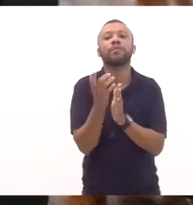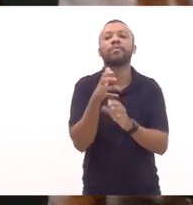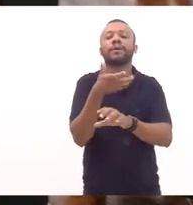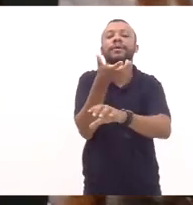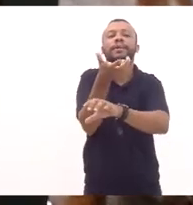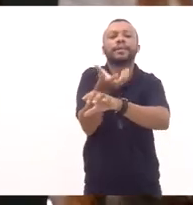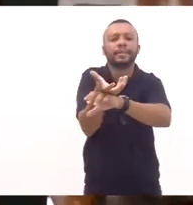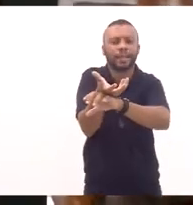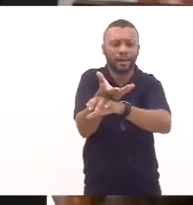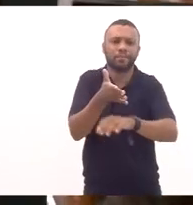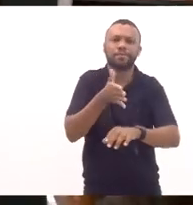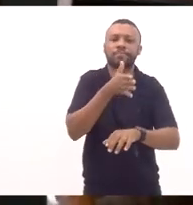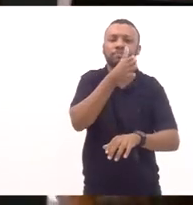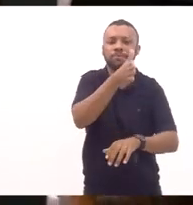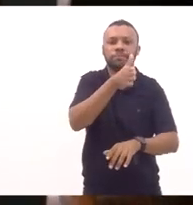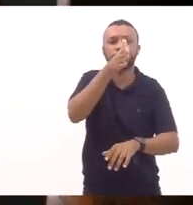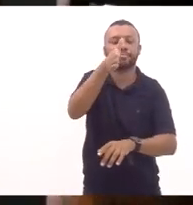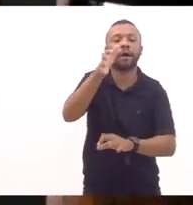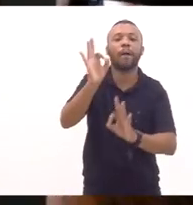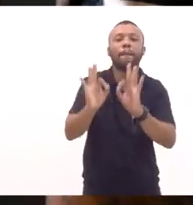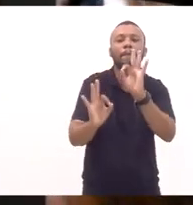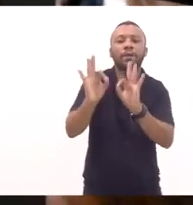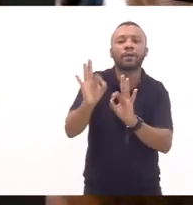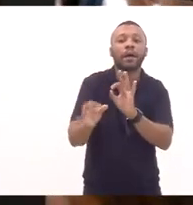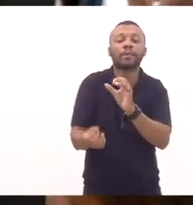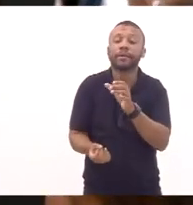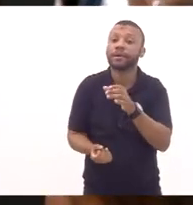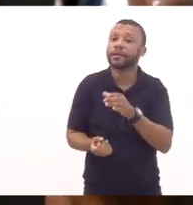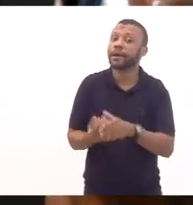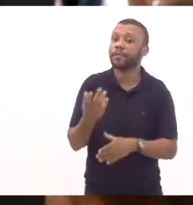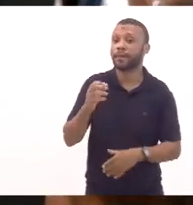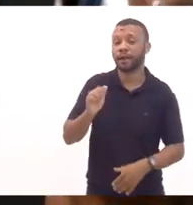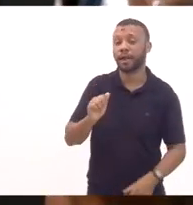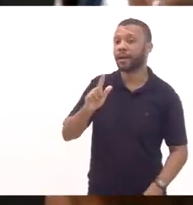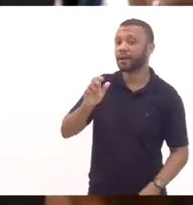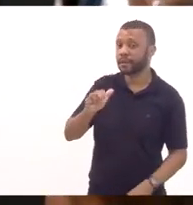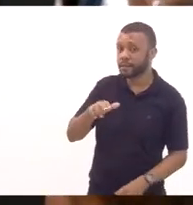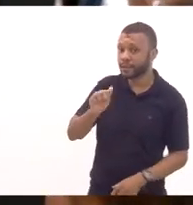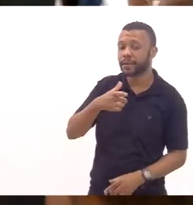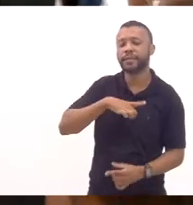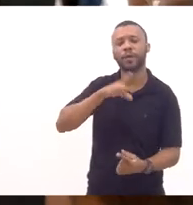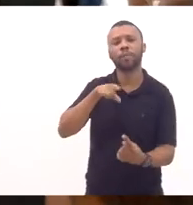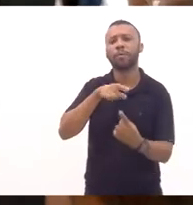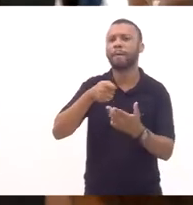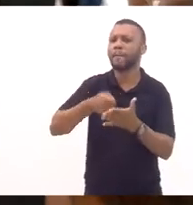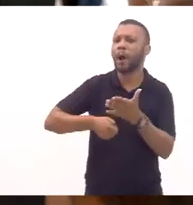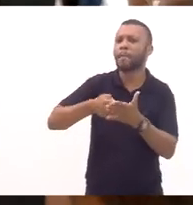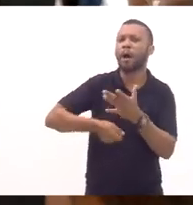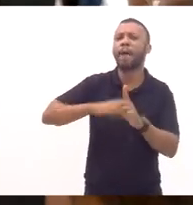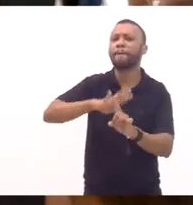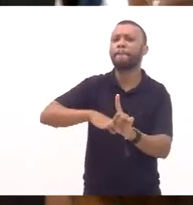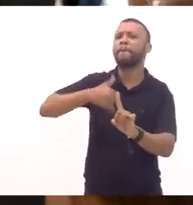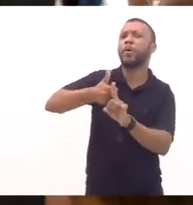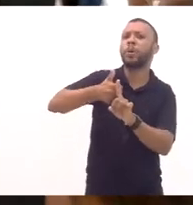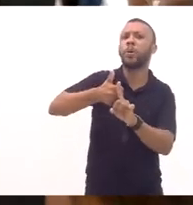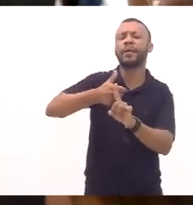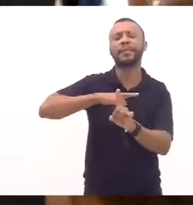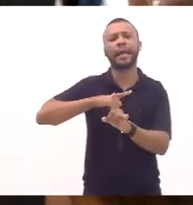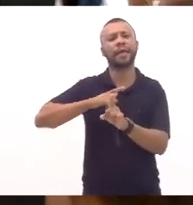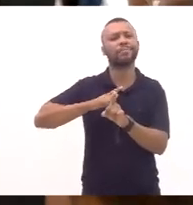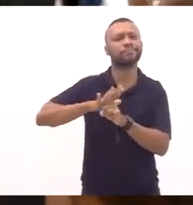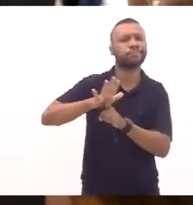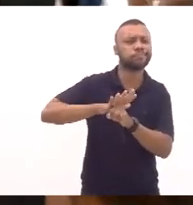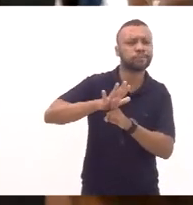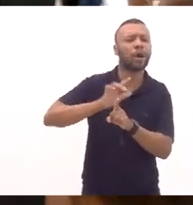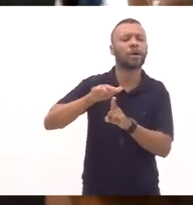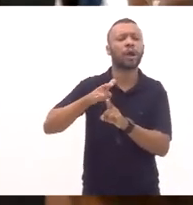um projeto fundado pela Lana, que visa lutar contra o bullying, que nasce no racismo, sim, é negado